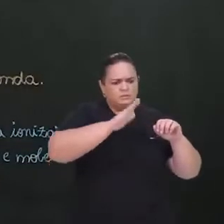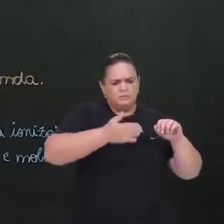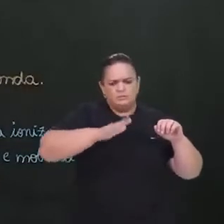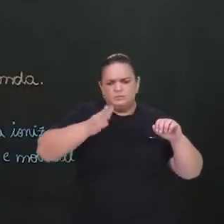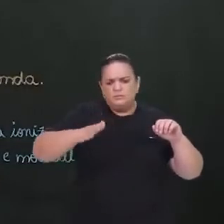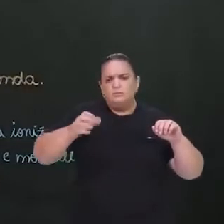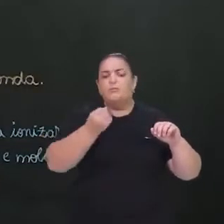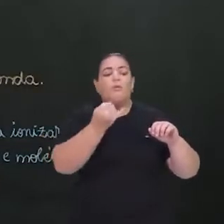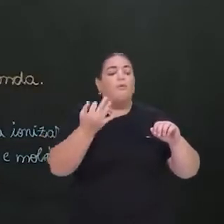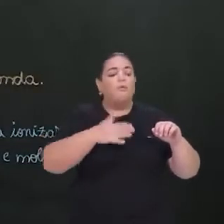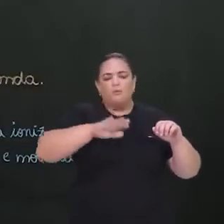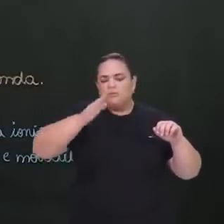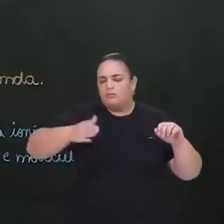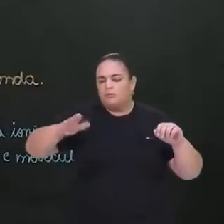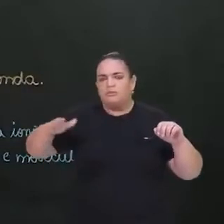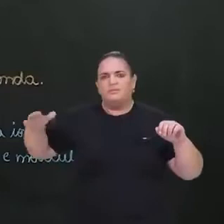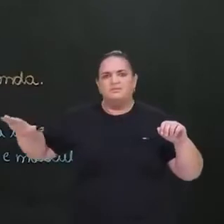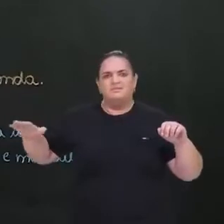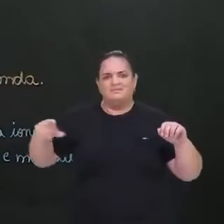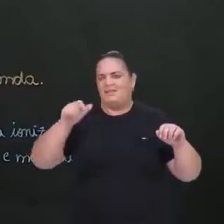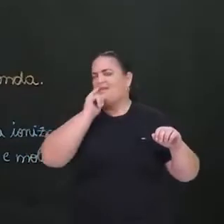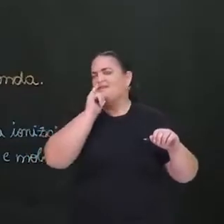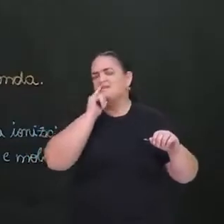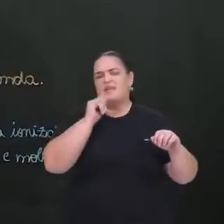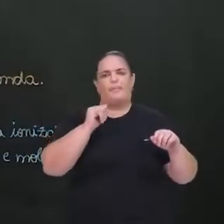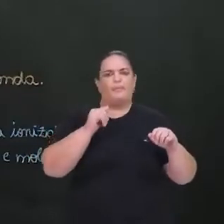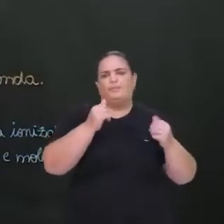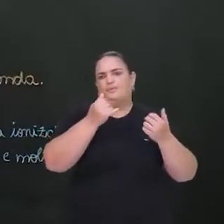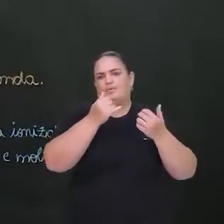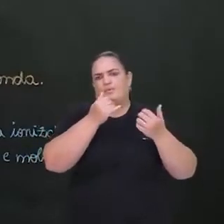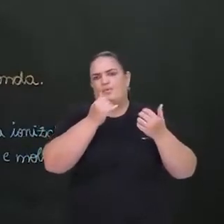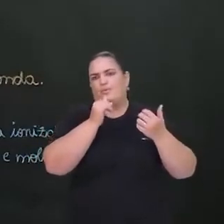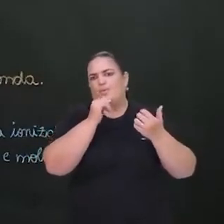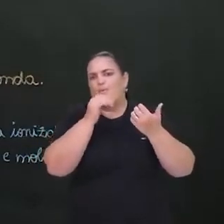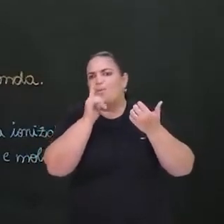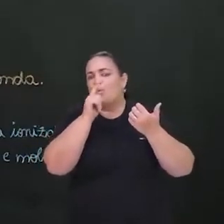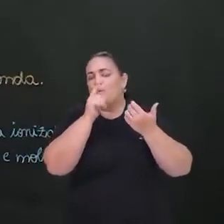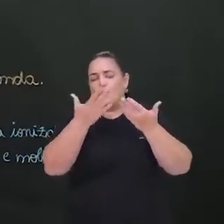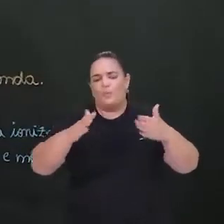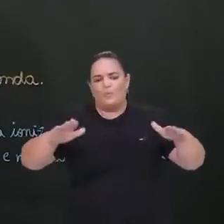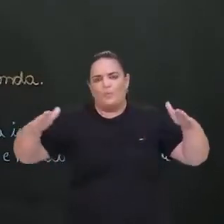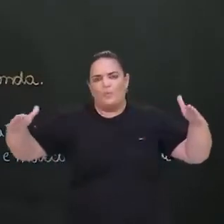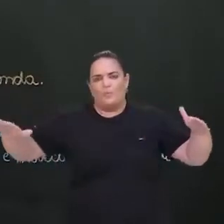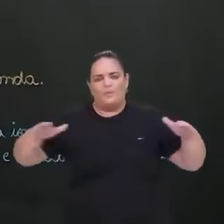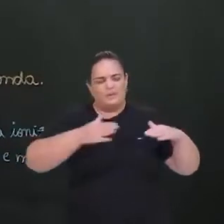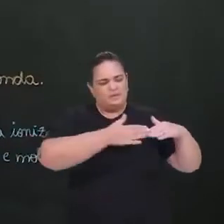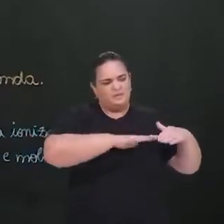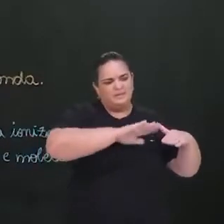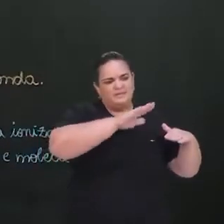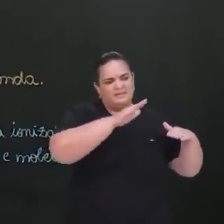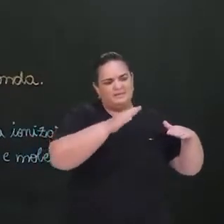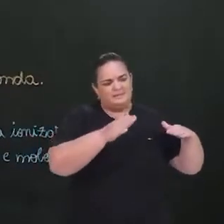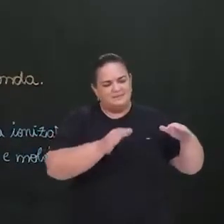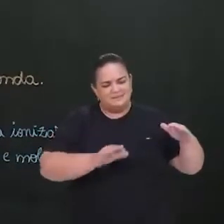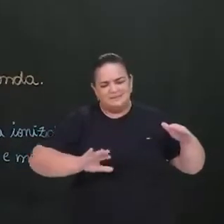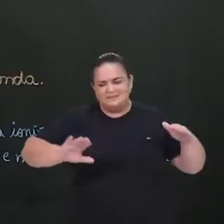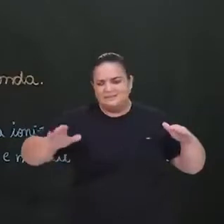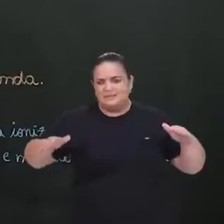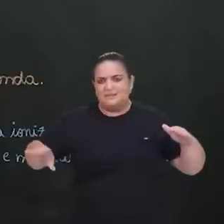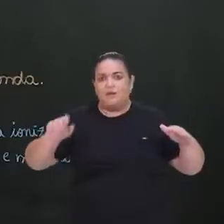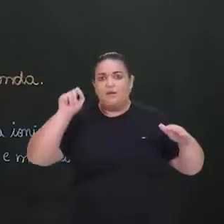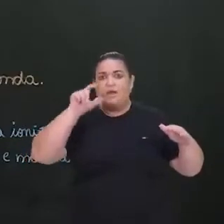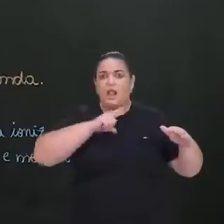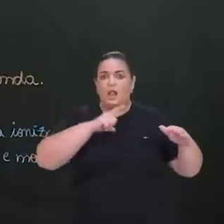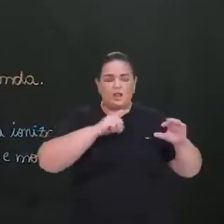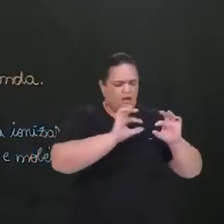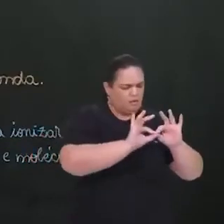que ela oscila. E essa onda, tem lá uma onda do mar, né? Olha aqui, eu fiz uma imagem aqui de uma onda. Ela pode